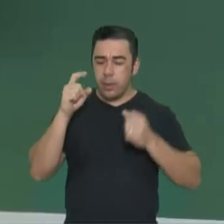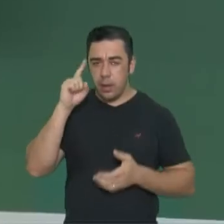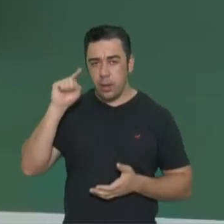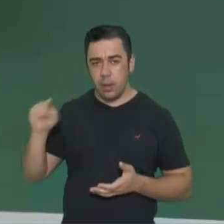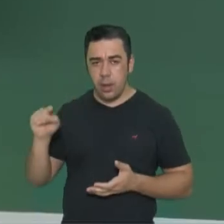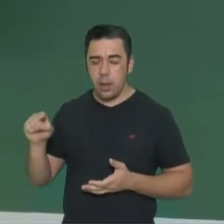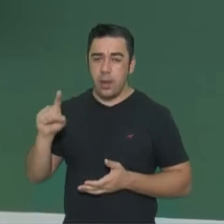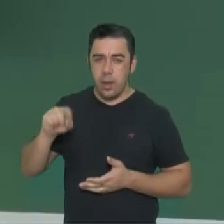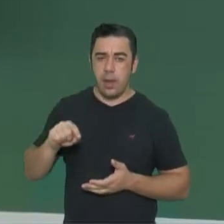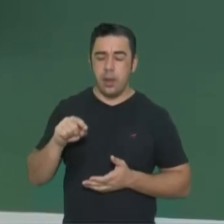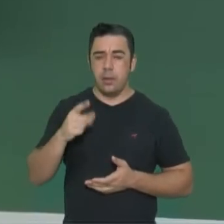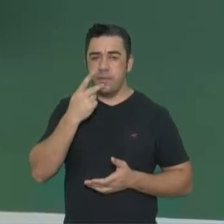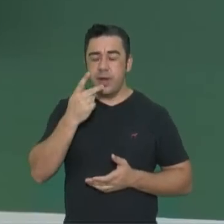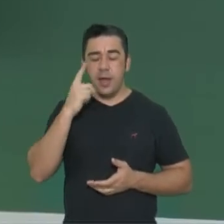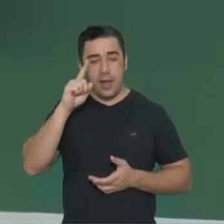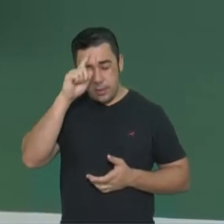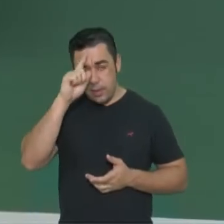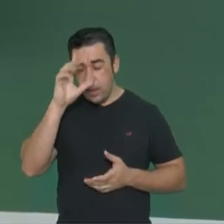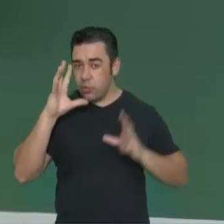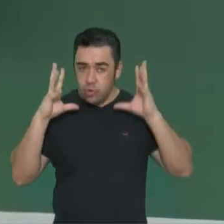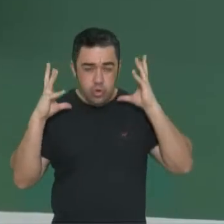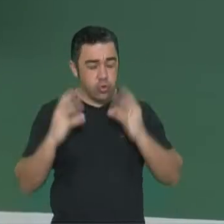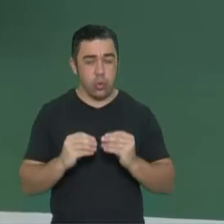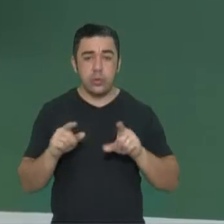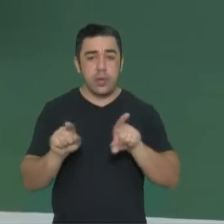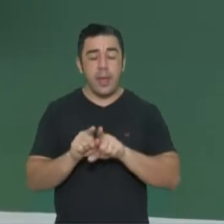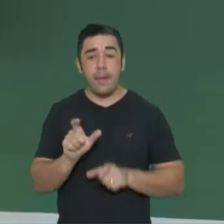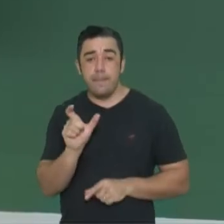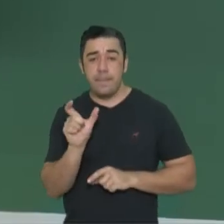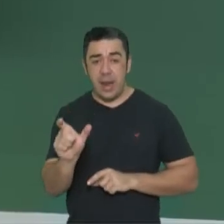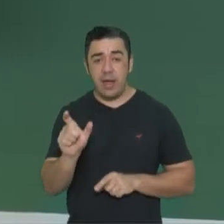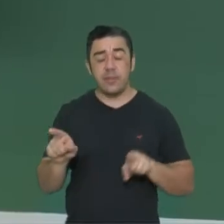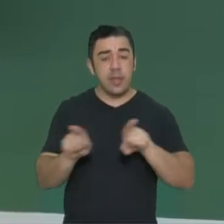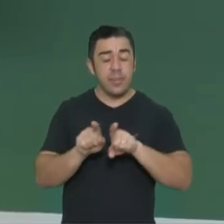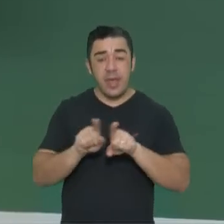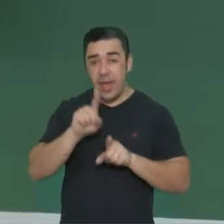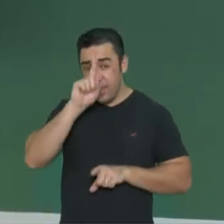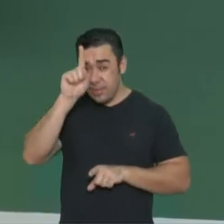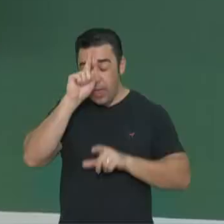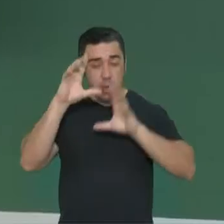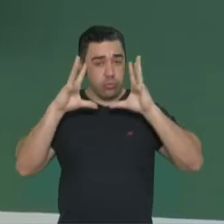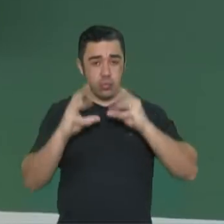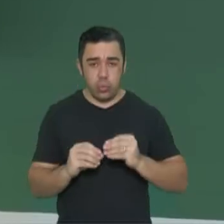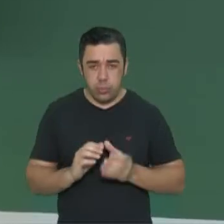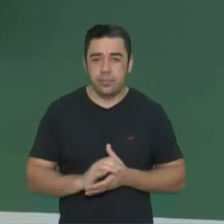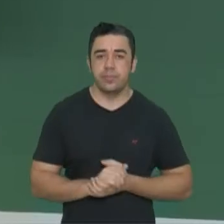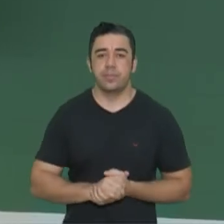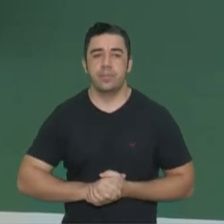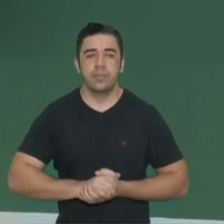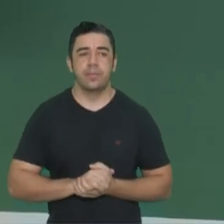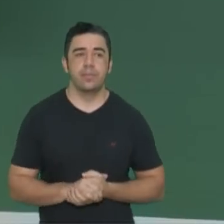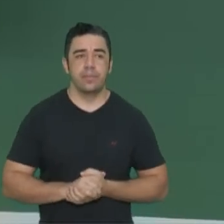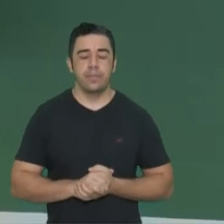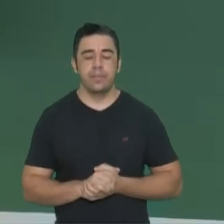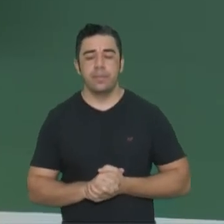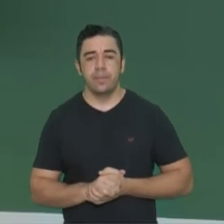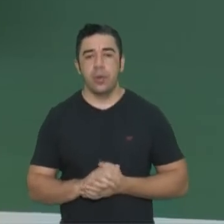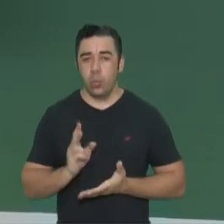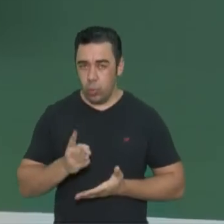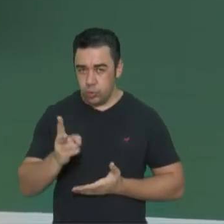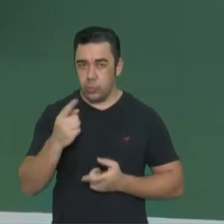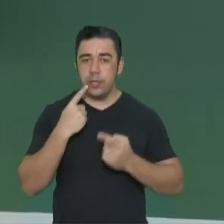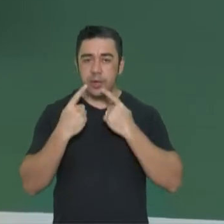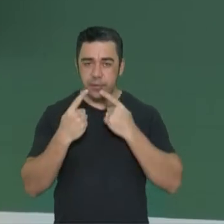prefixo negativa essa ideia toda. Além dele negativar a palavra, ele negativa a ideia toda. Olha que legal. Então vamos lá,